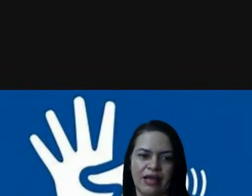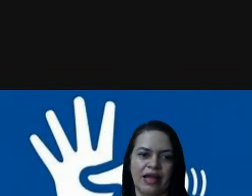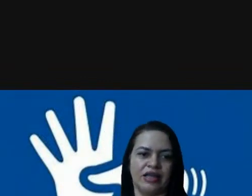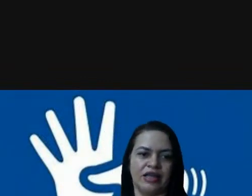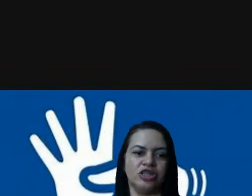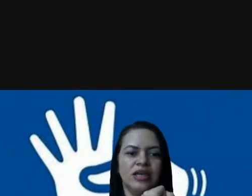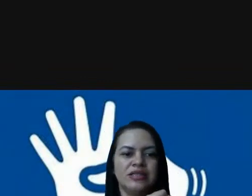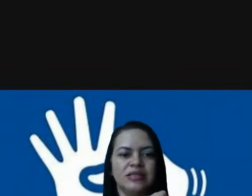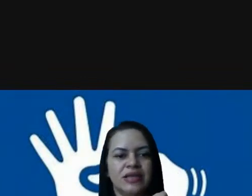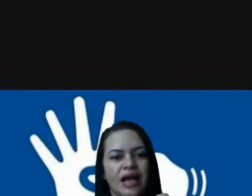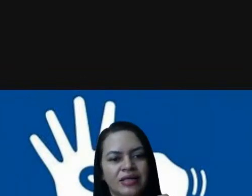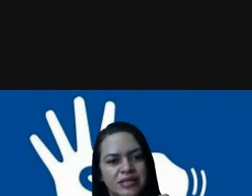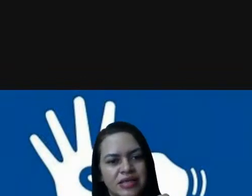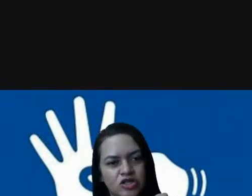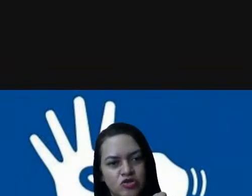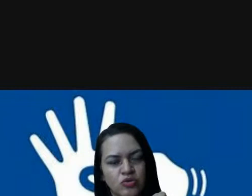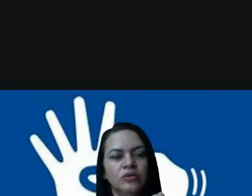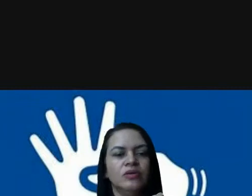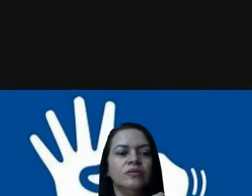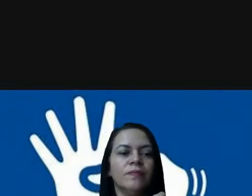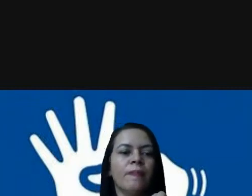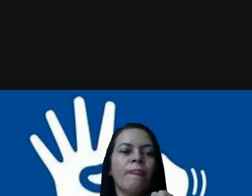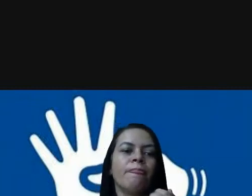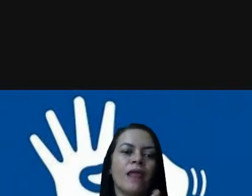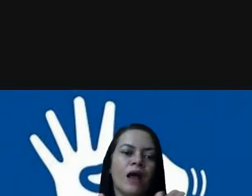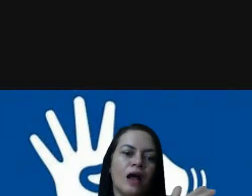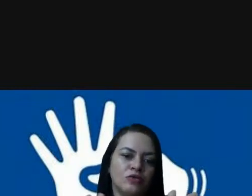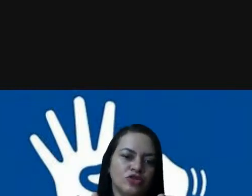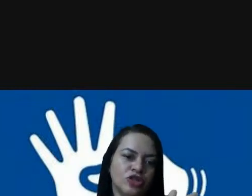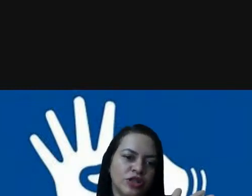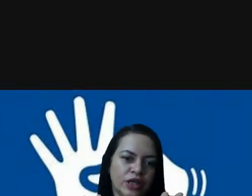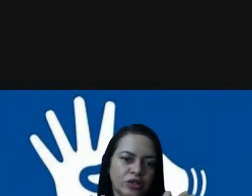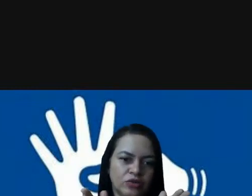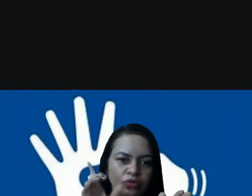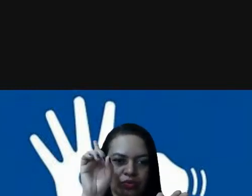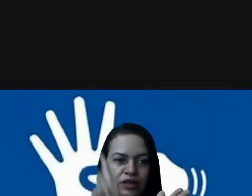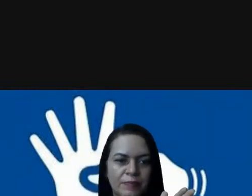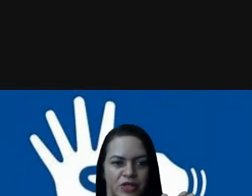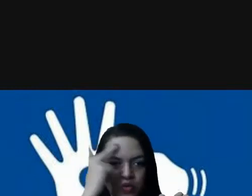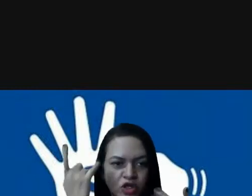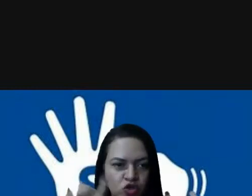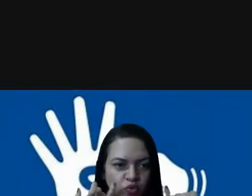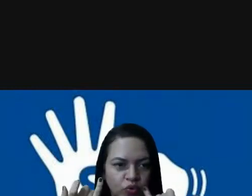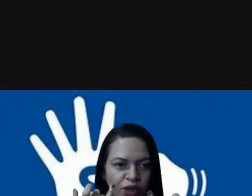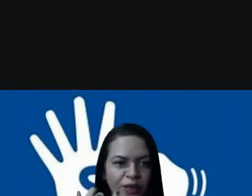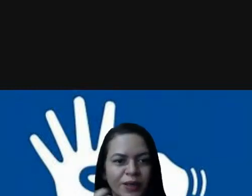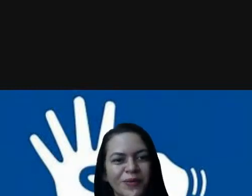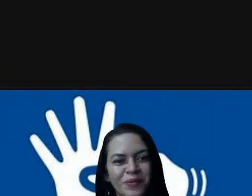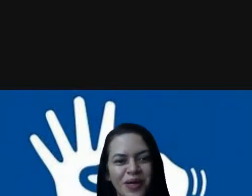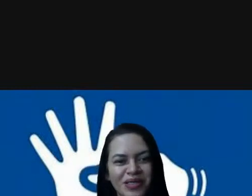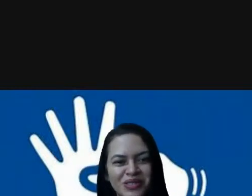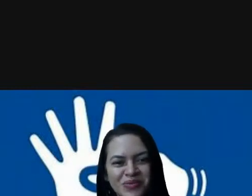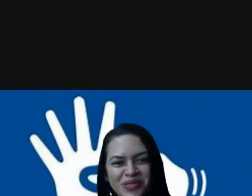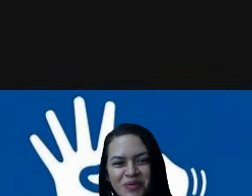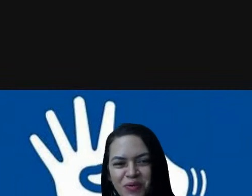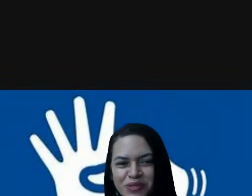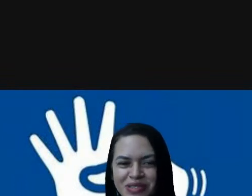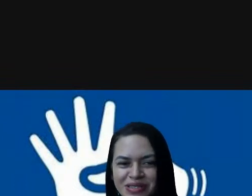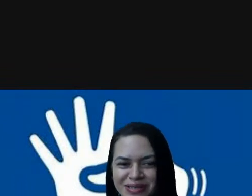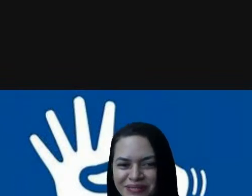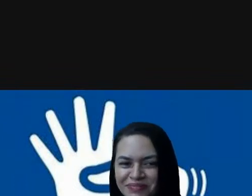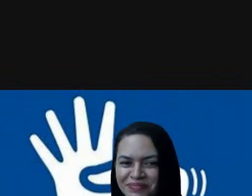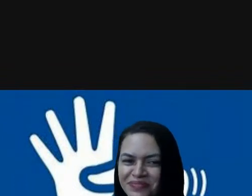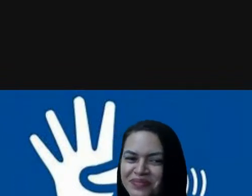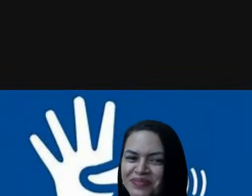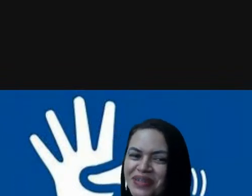Então, isso nos fez garantir esse acesso ao de pessoa surda. Não é questão